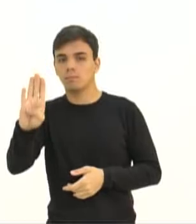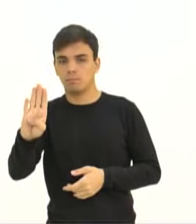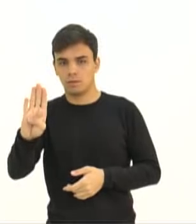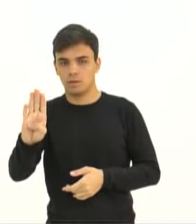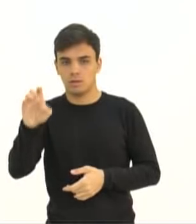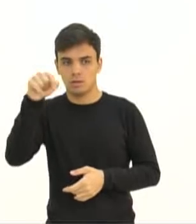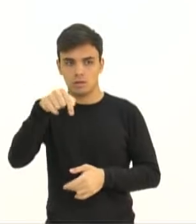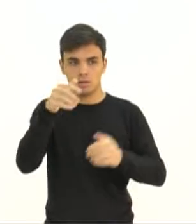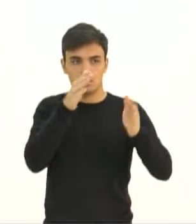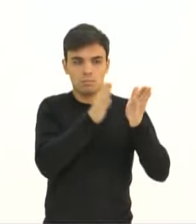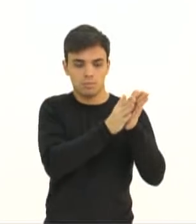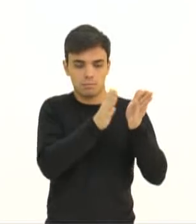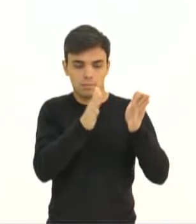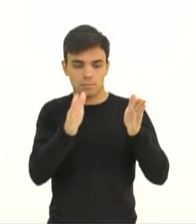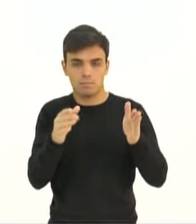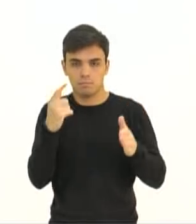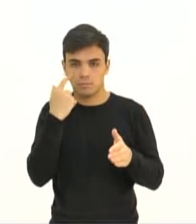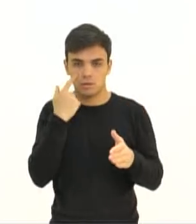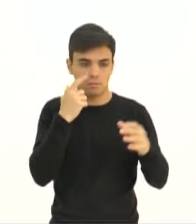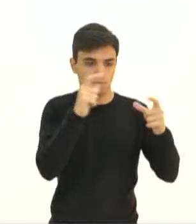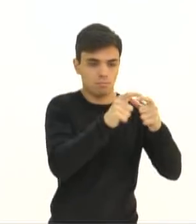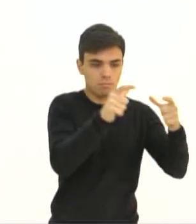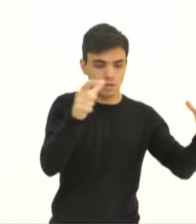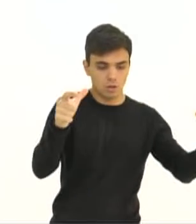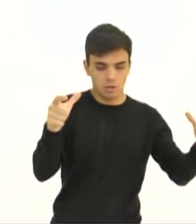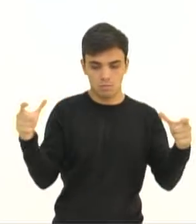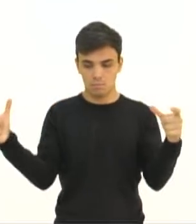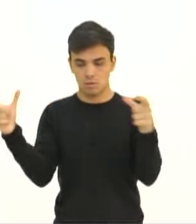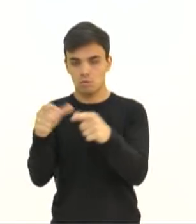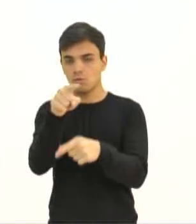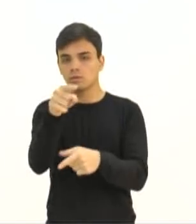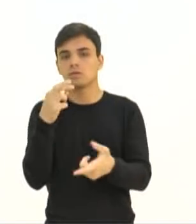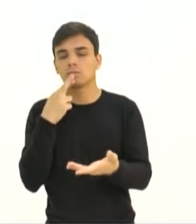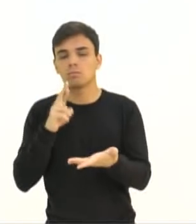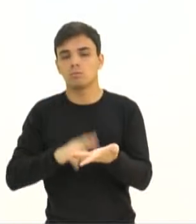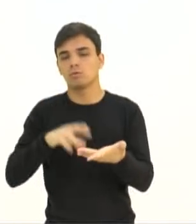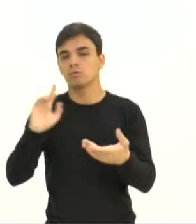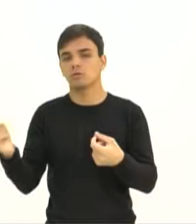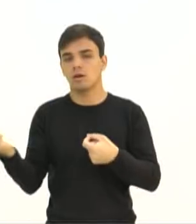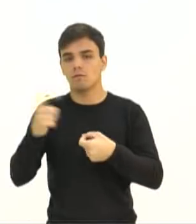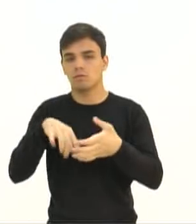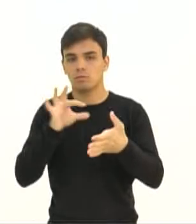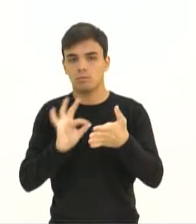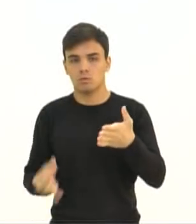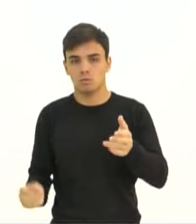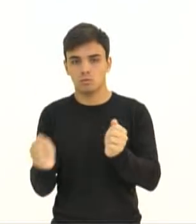seja, nesta ordem, a maior e a menor. Respondam lá e a gente já volta para corrigir.